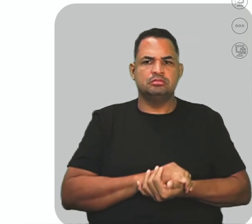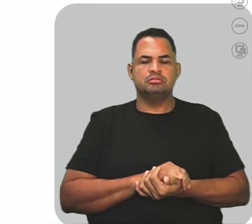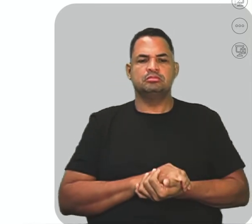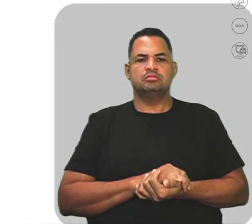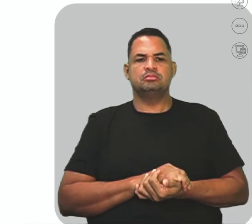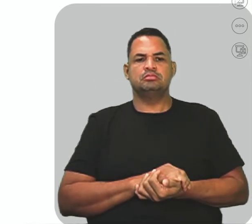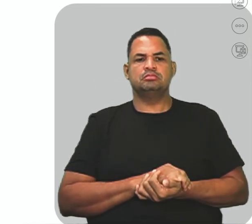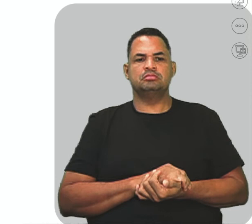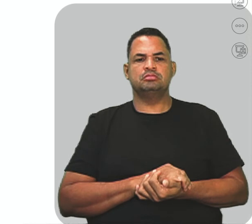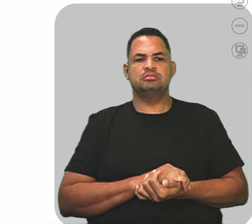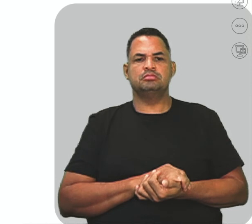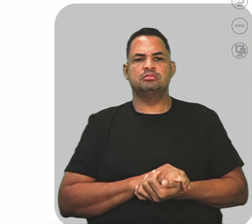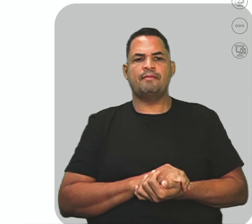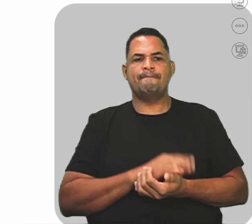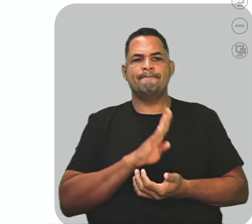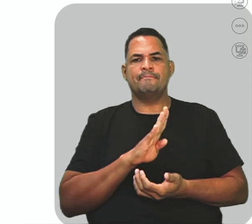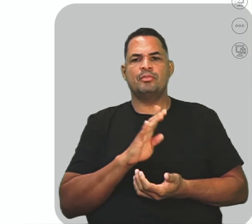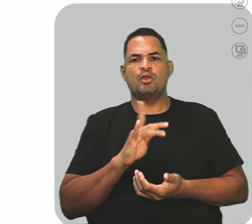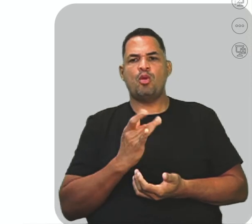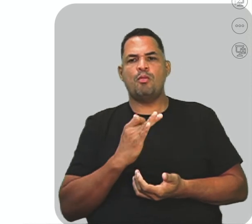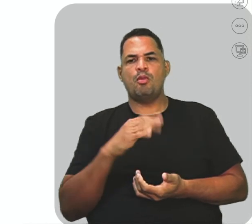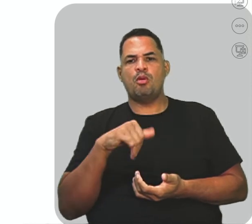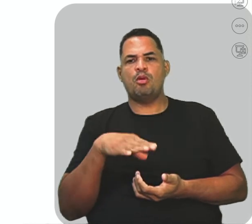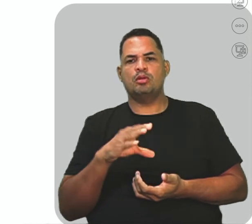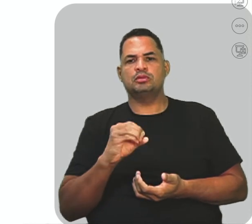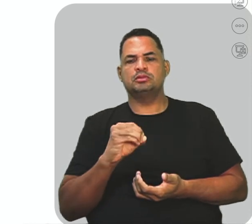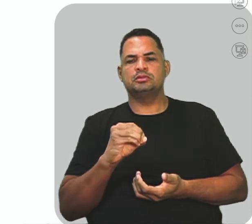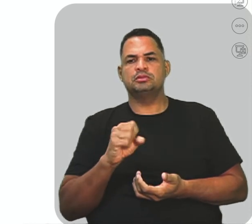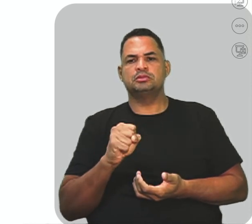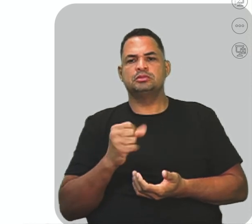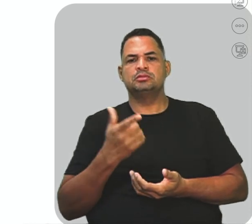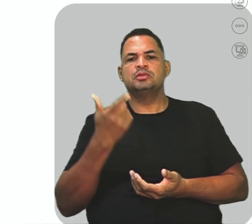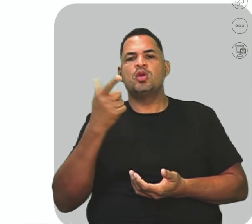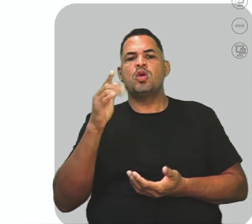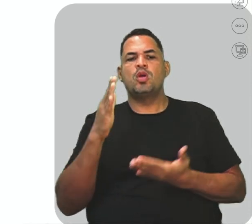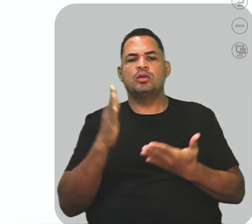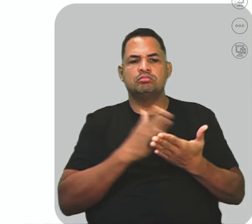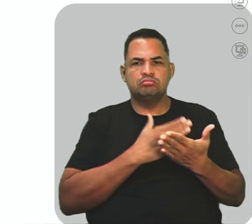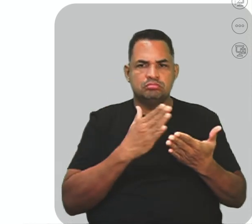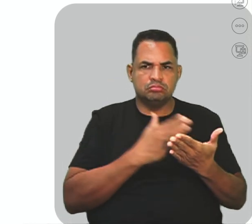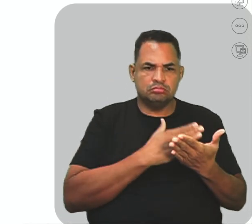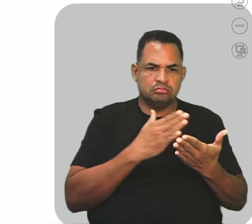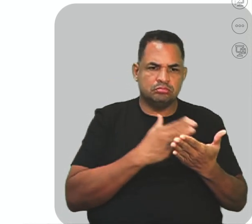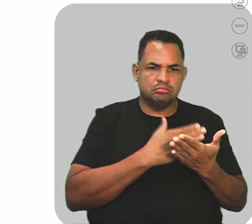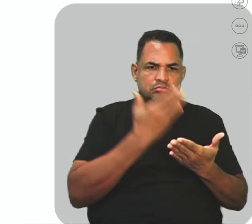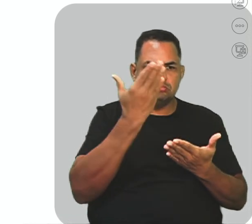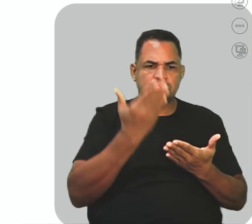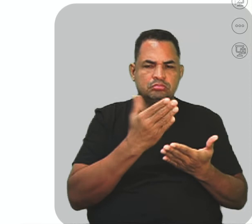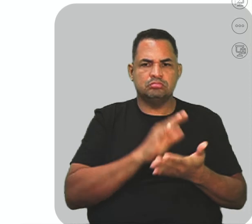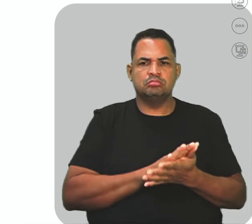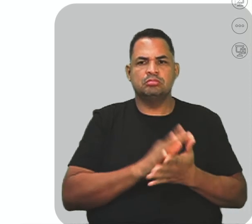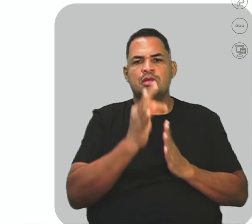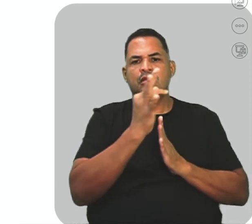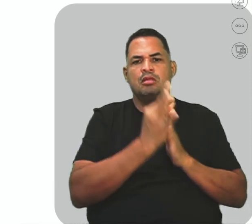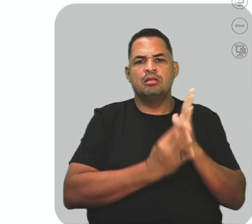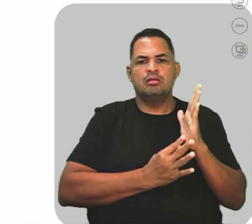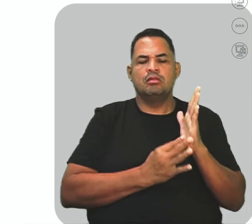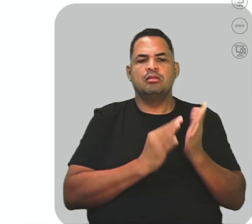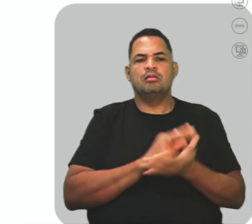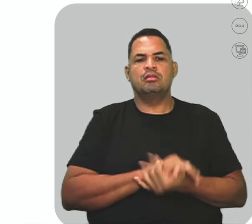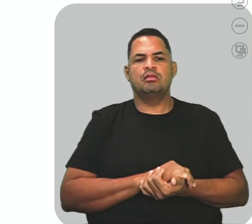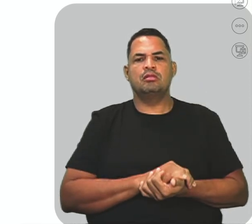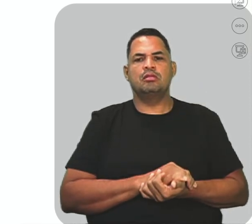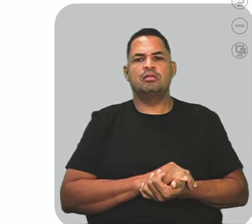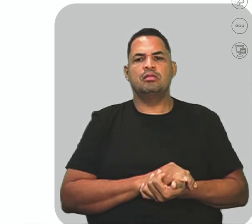para mais um. B. Hormônios. Outra capa de revista, né? E olha só o texto, olha só essa